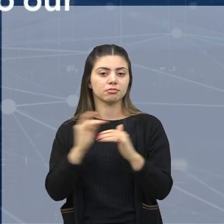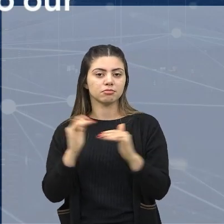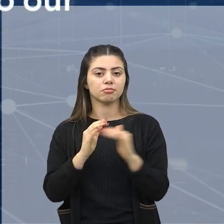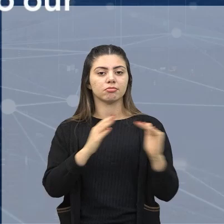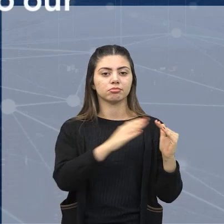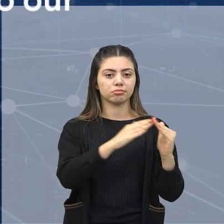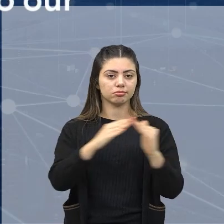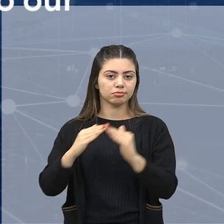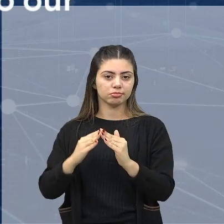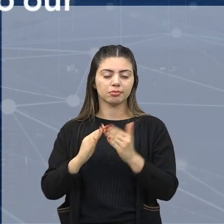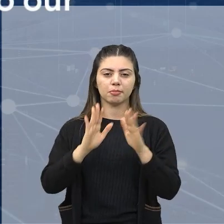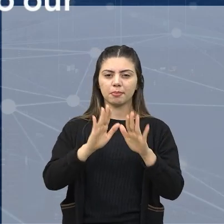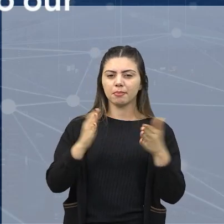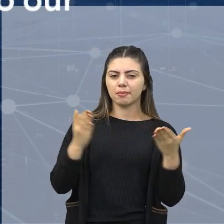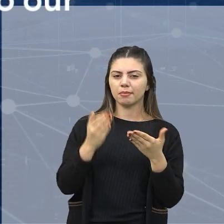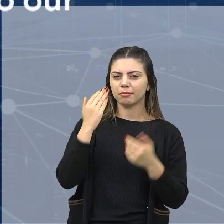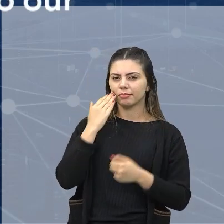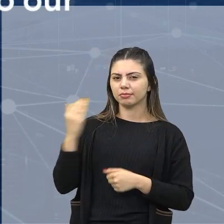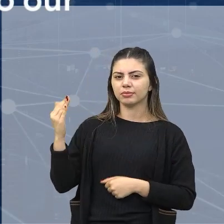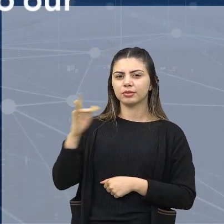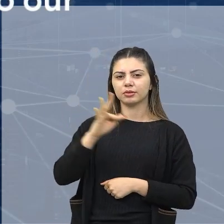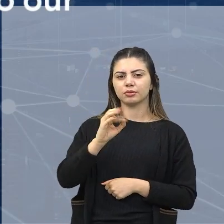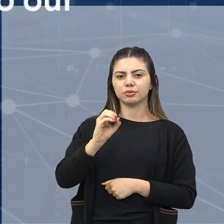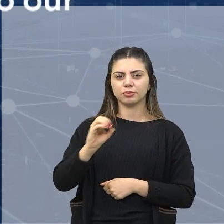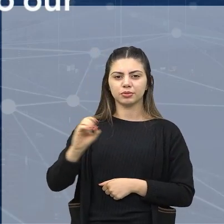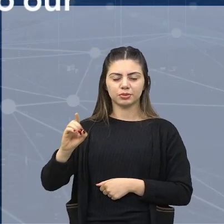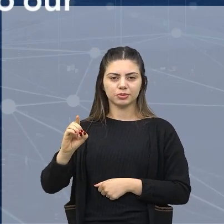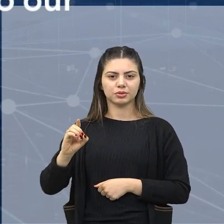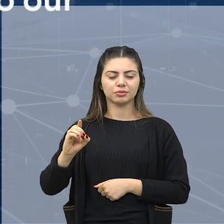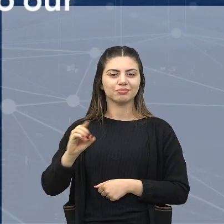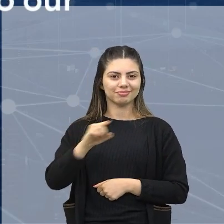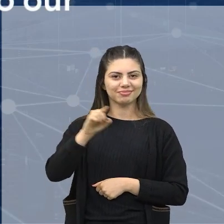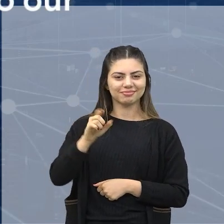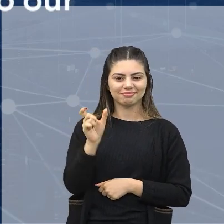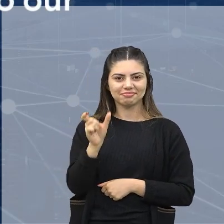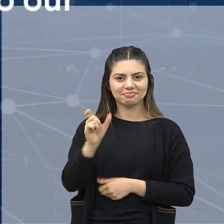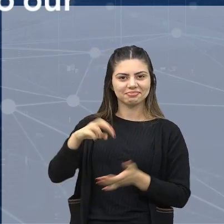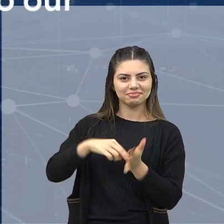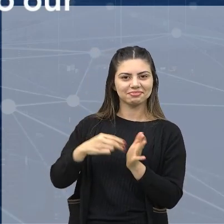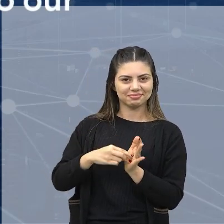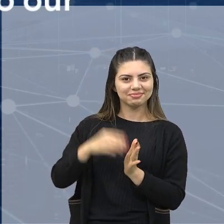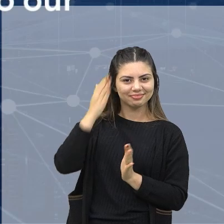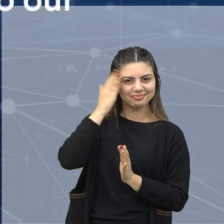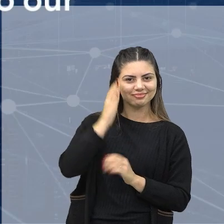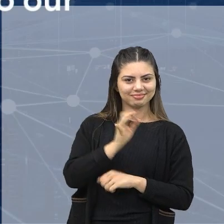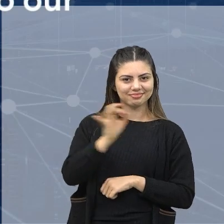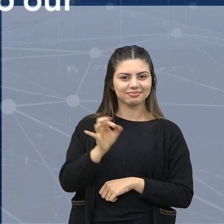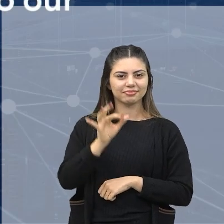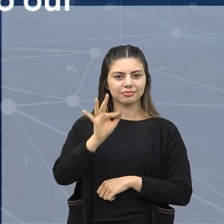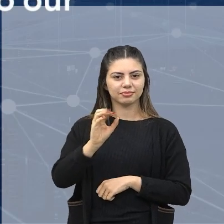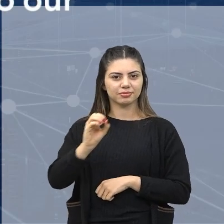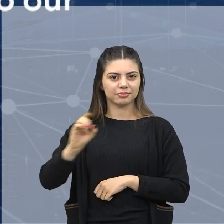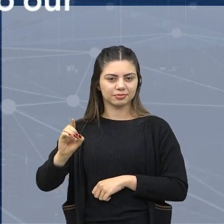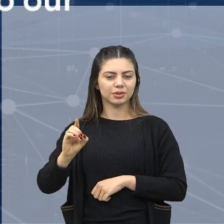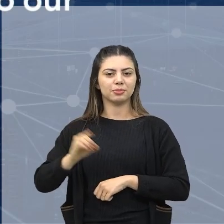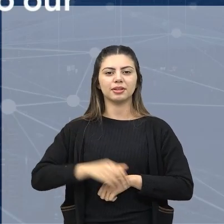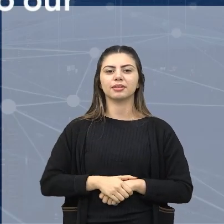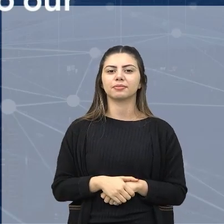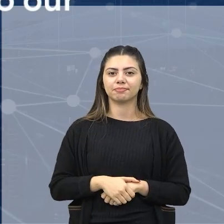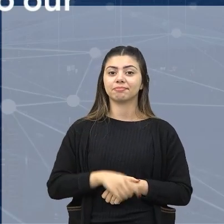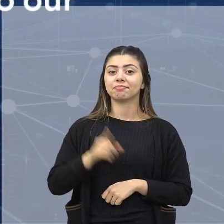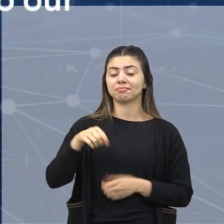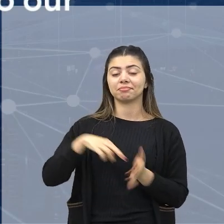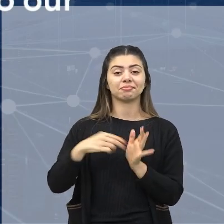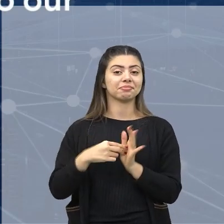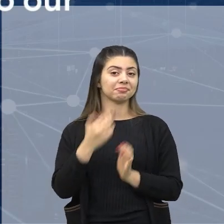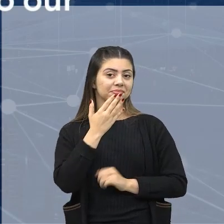só, food. Vocês lembram do significado dessa palavra? Food é